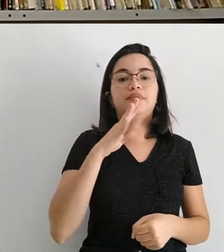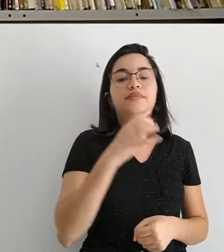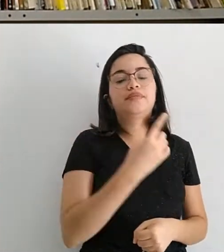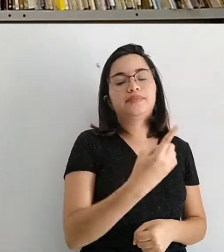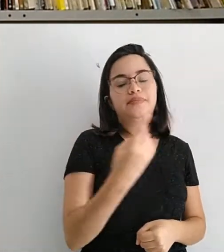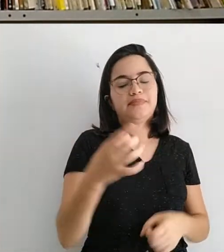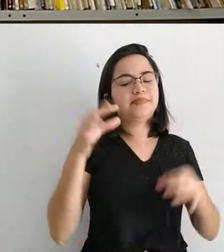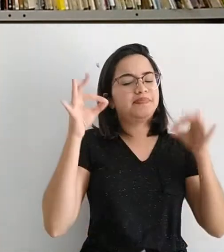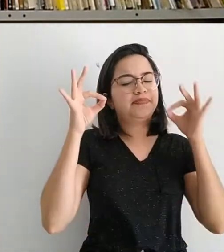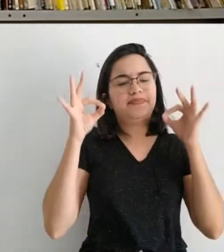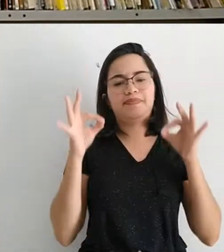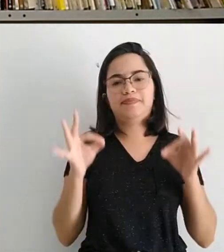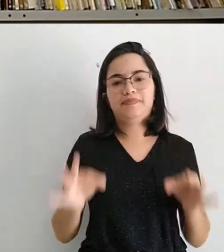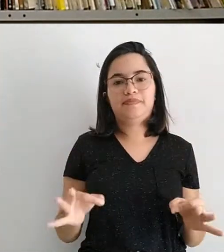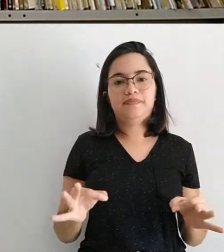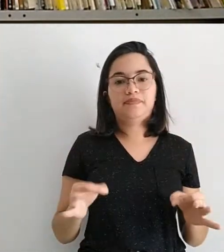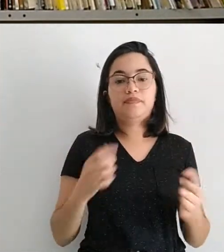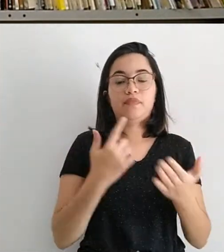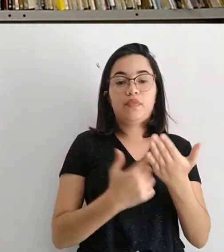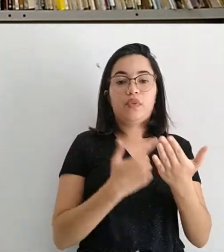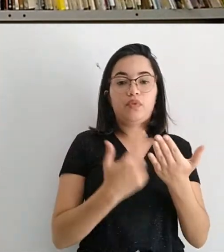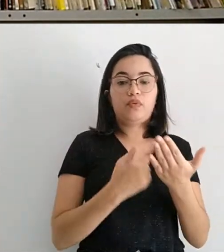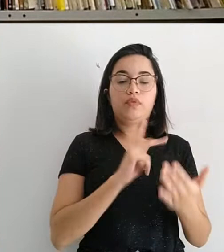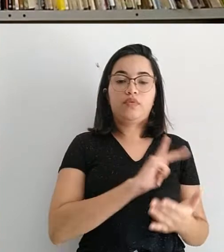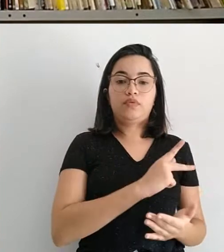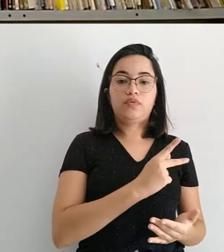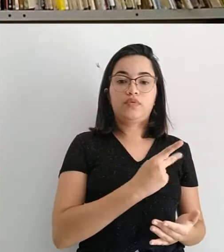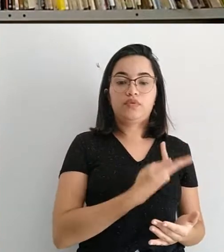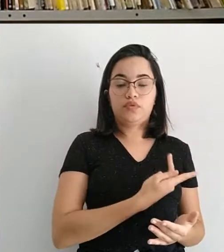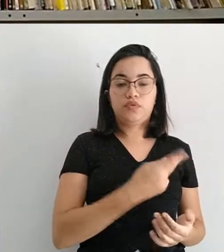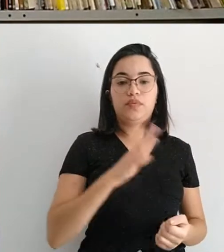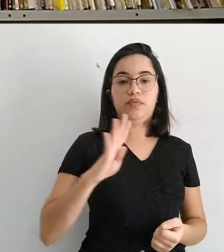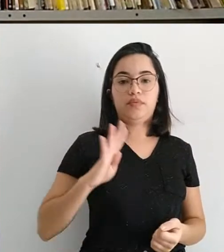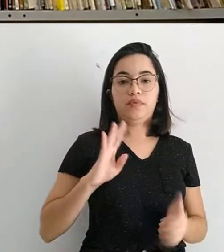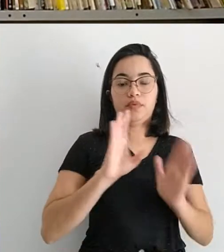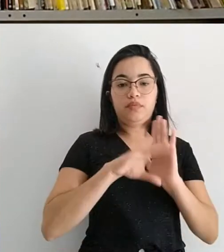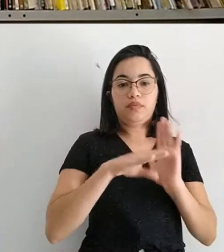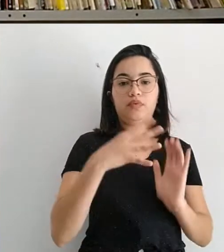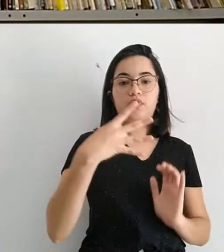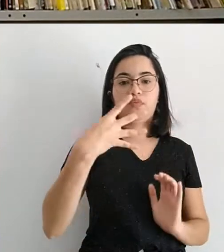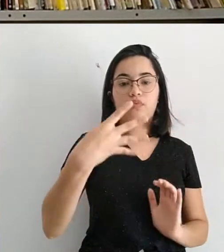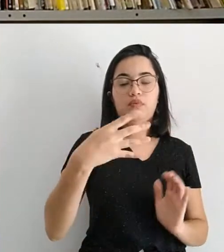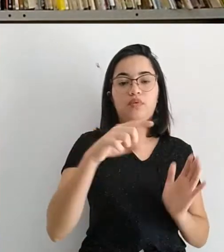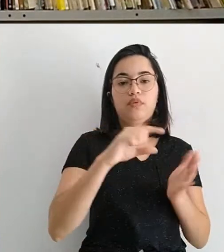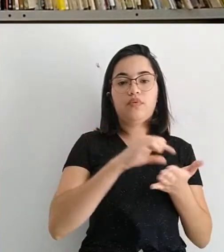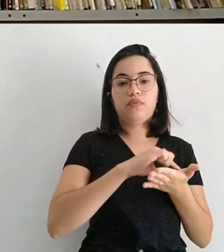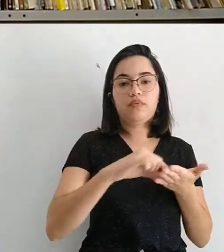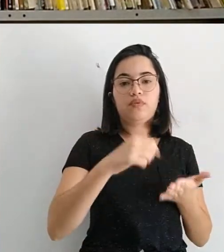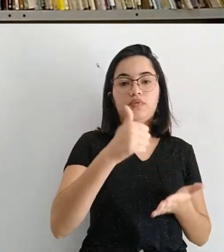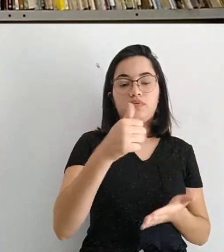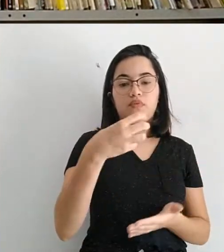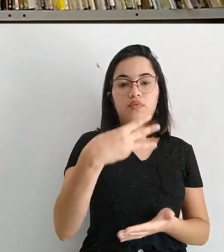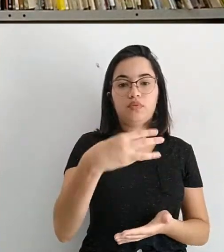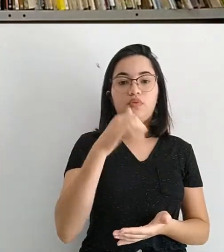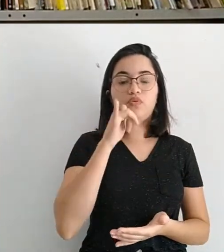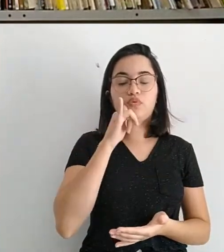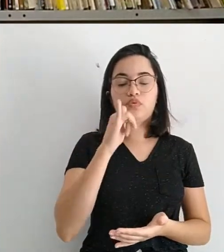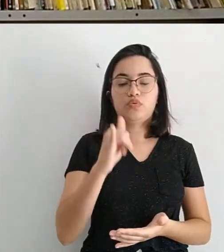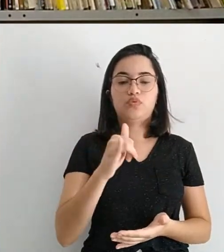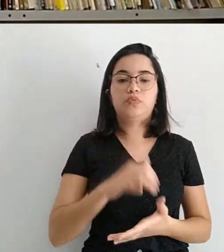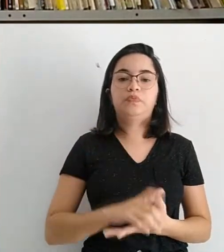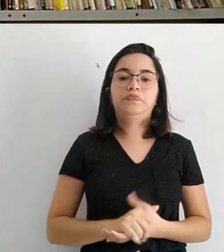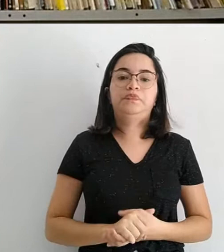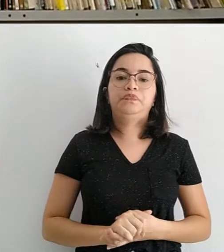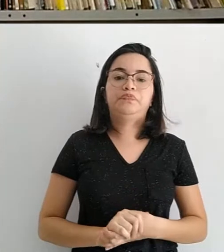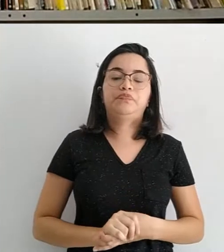deles perfeitamente. No livro de Hebreus, no capítulo 4, verso 13, a palavra de Deus nos